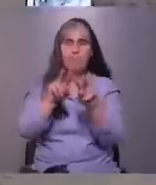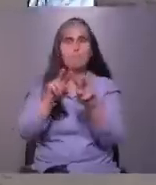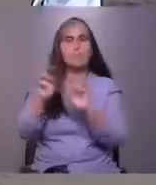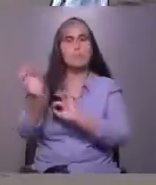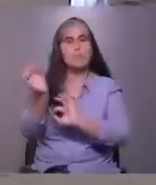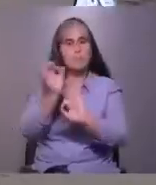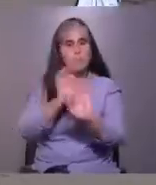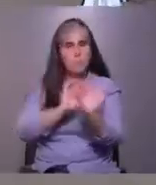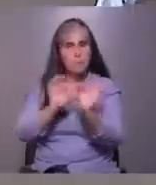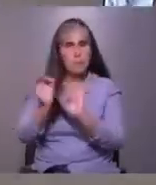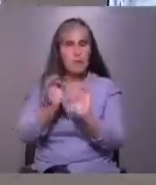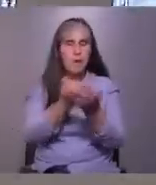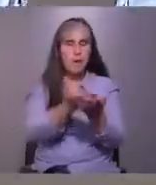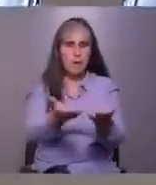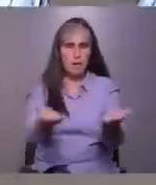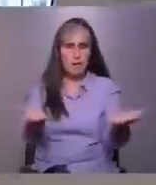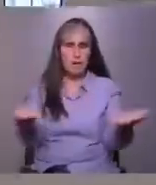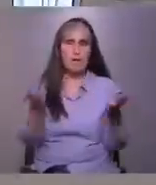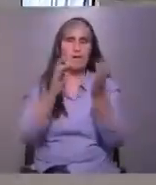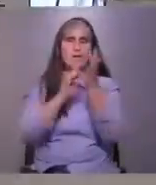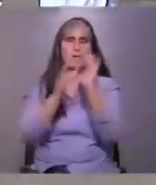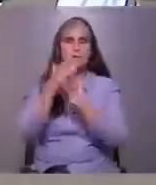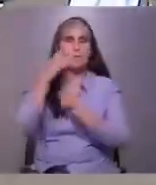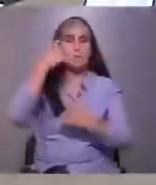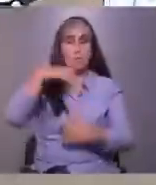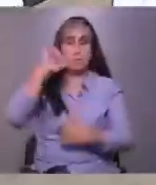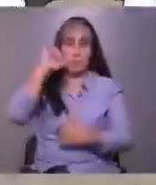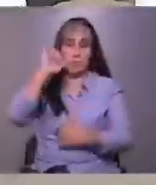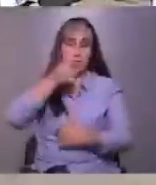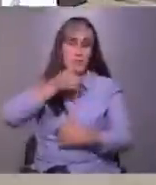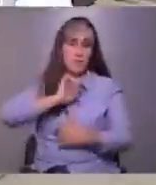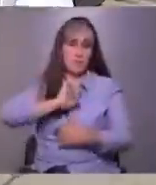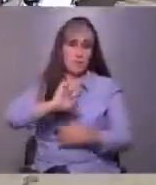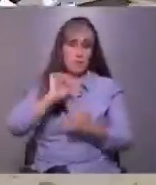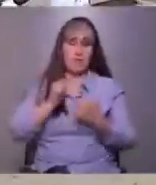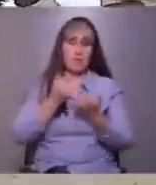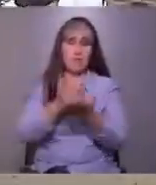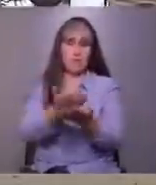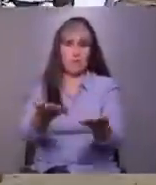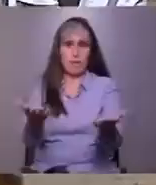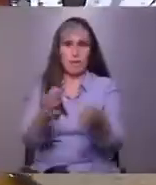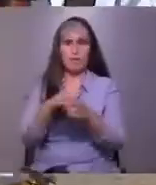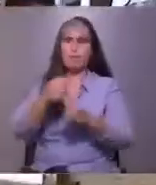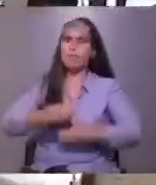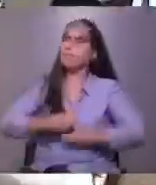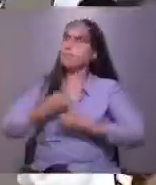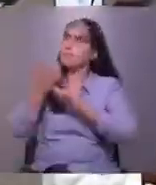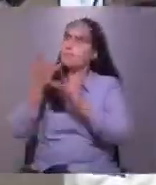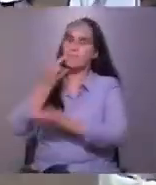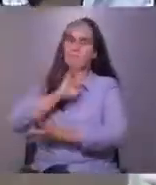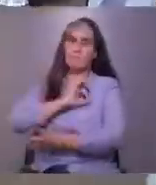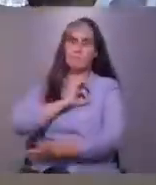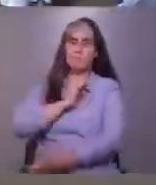que Jesus nos dá o seu corpo e o seu sangue. Bendigamos aquele que é o único Senhor e